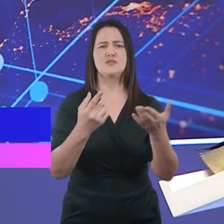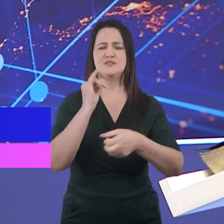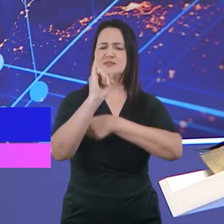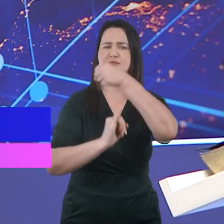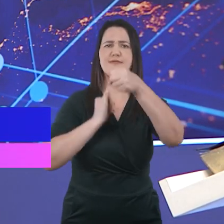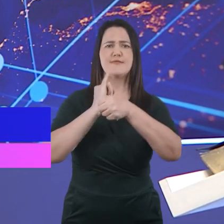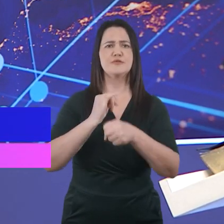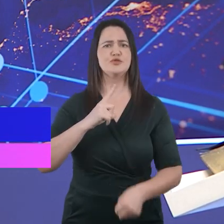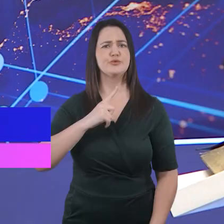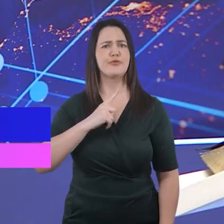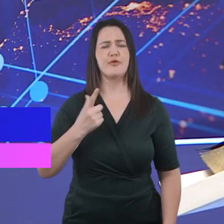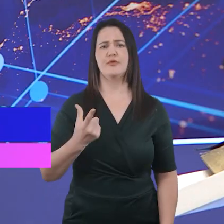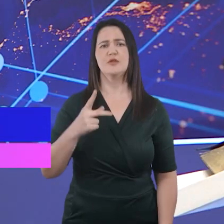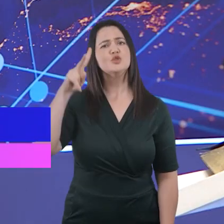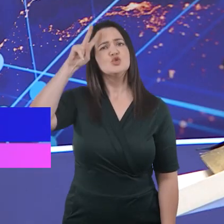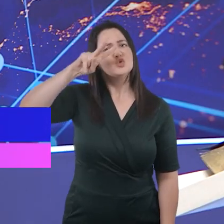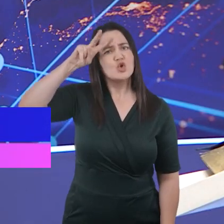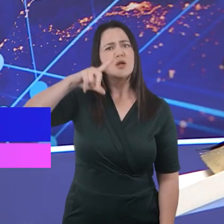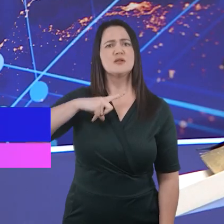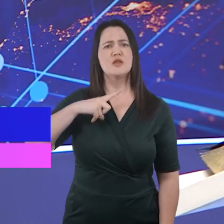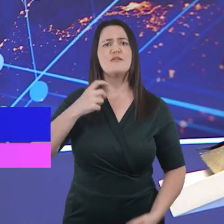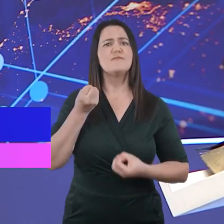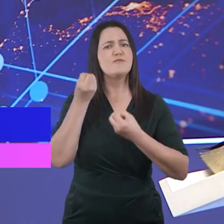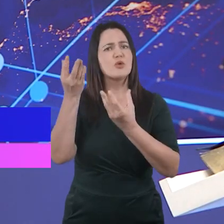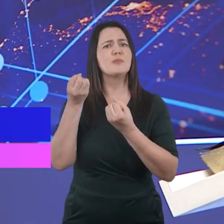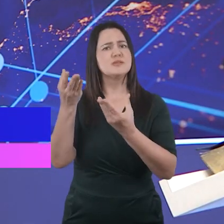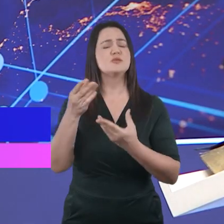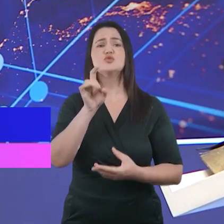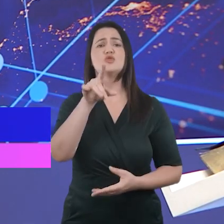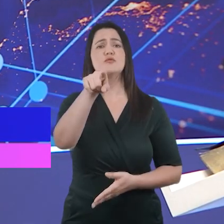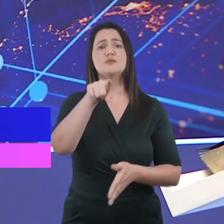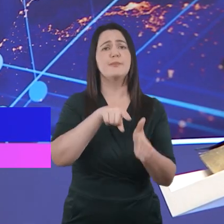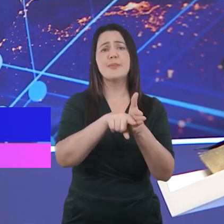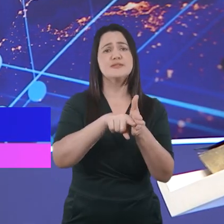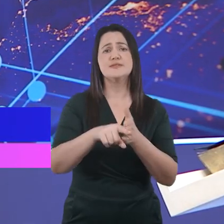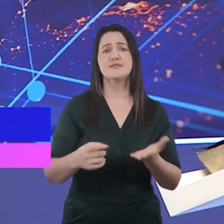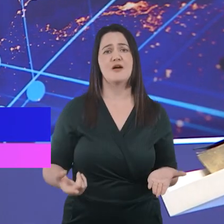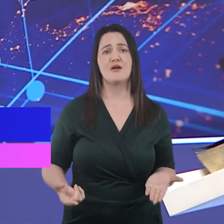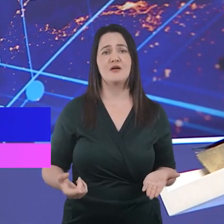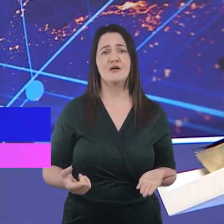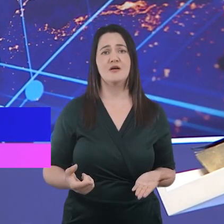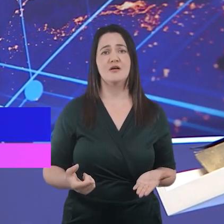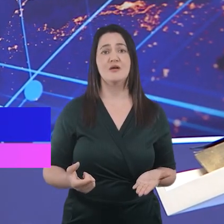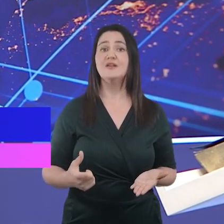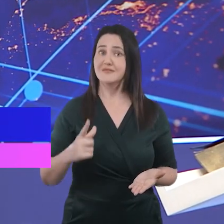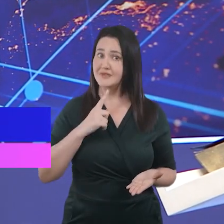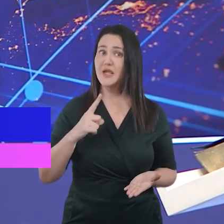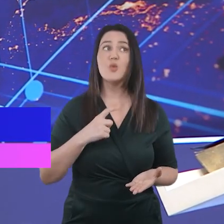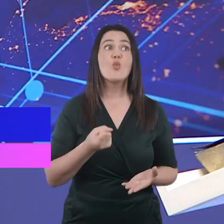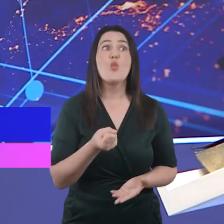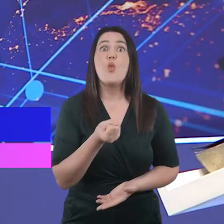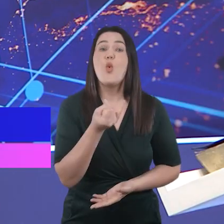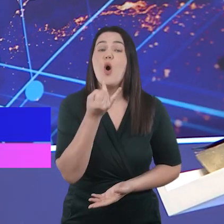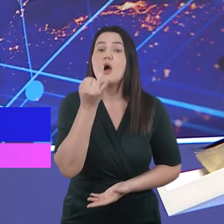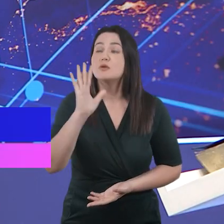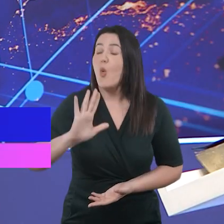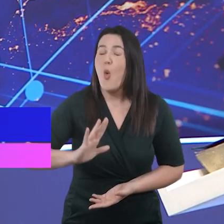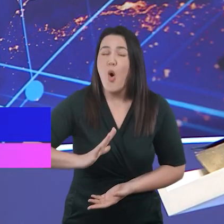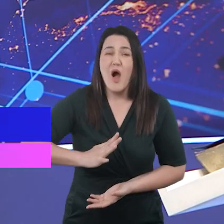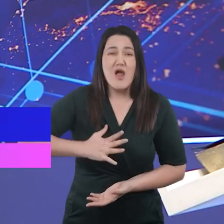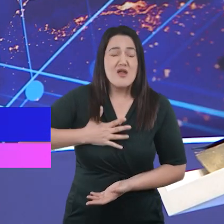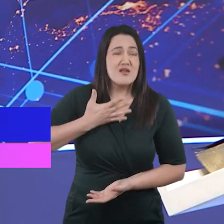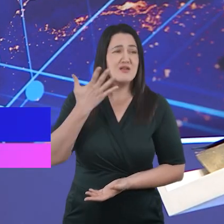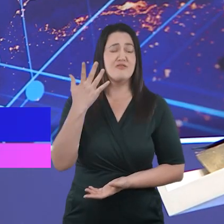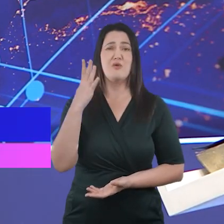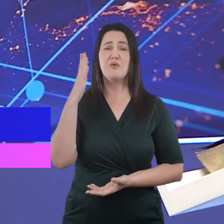Os sites da internet que contam a história trazem as informações. É só você pesquisar, é só ir atrás e você vai ver quantas